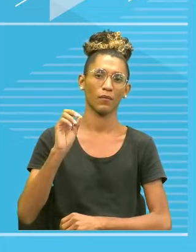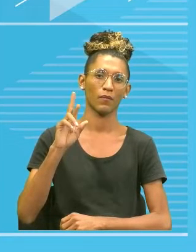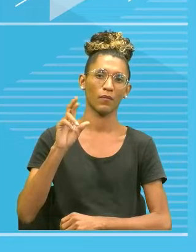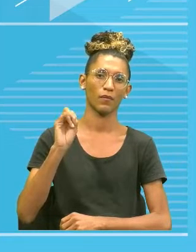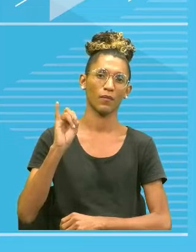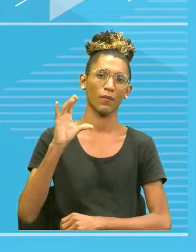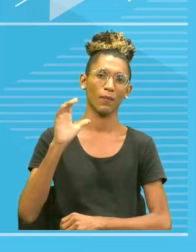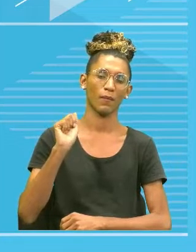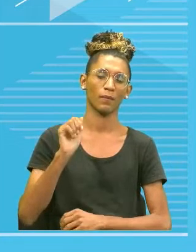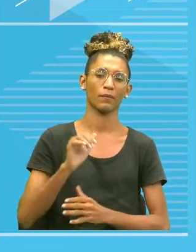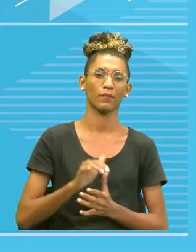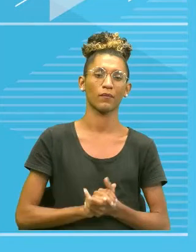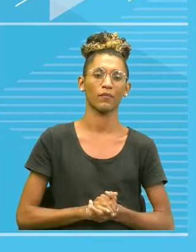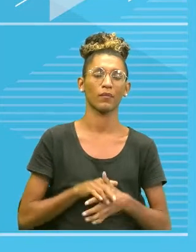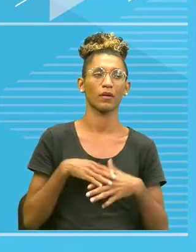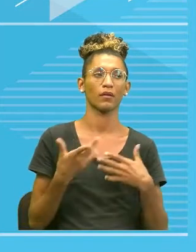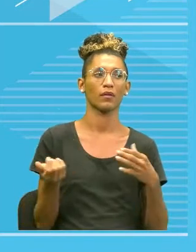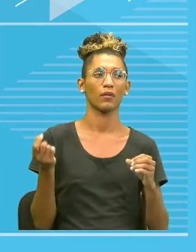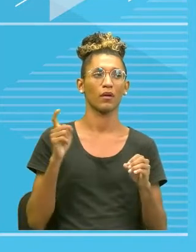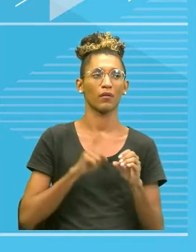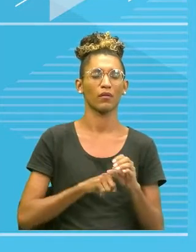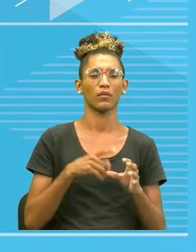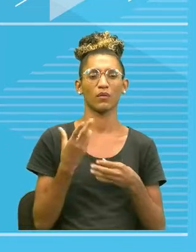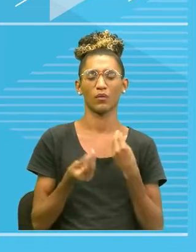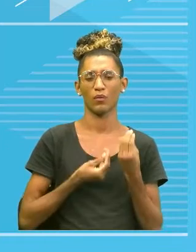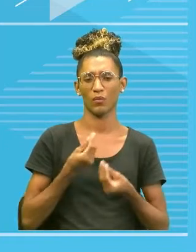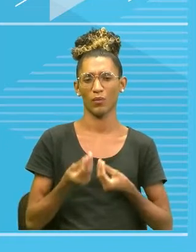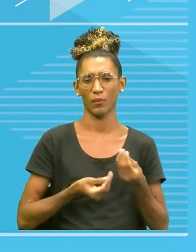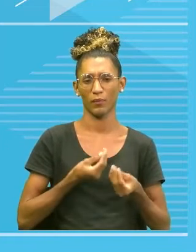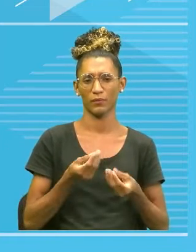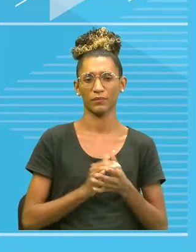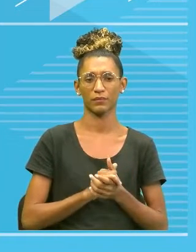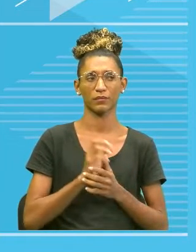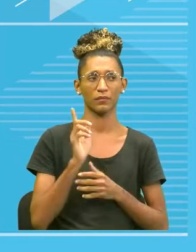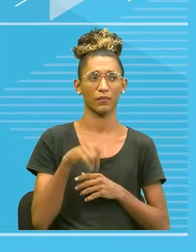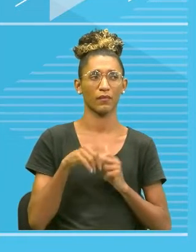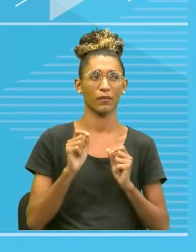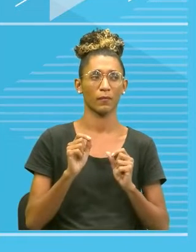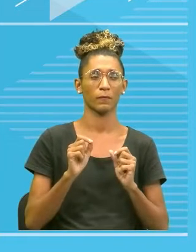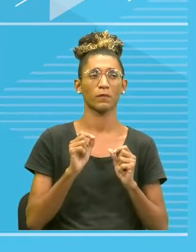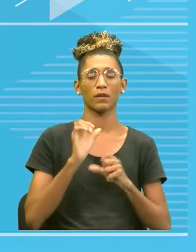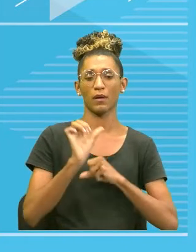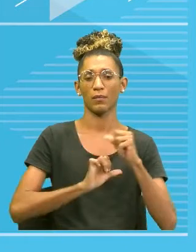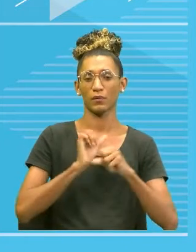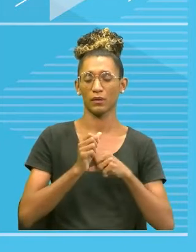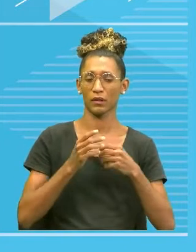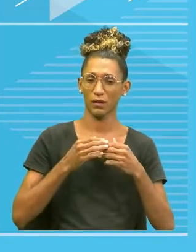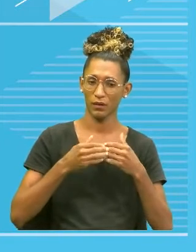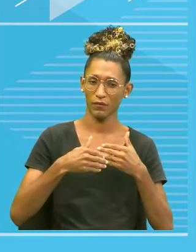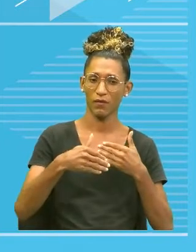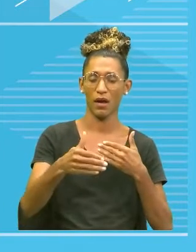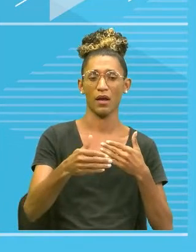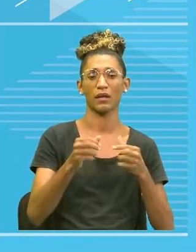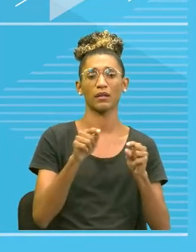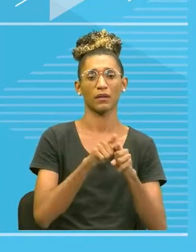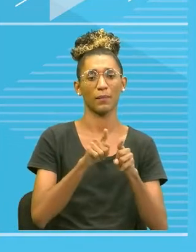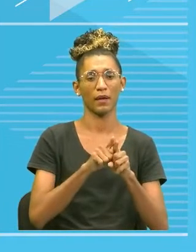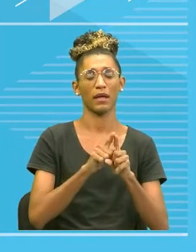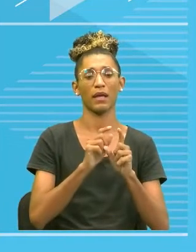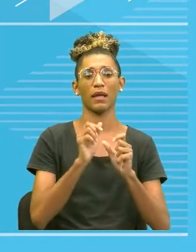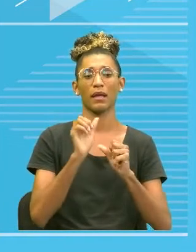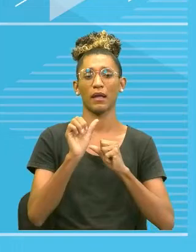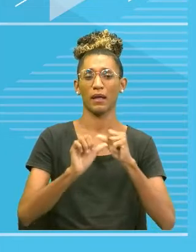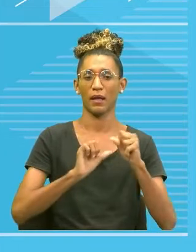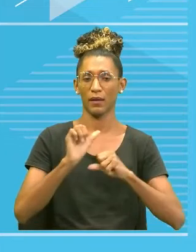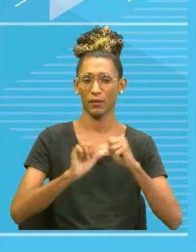E aí você tem a volta, né? Você tem essa transformação, é a transformação de ida, consequentemente você tem que ter a transformação de volta, pois é